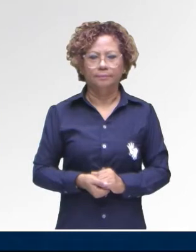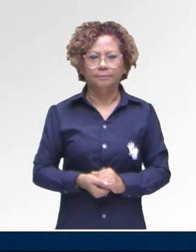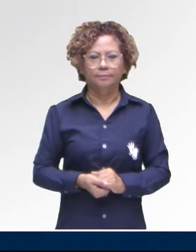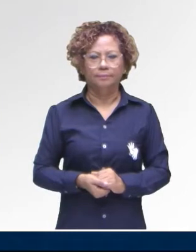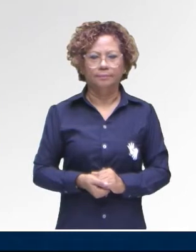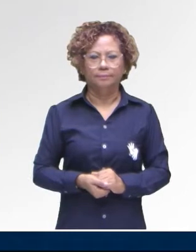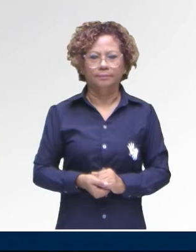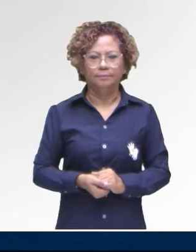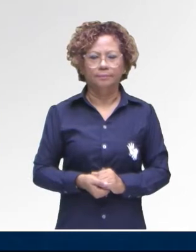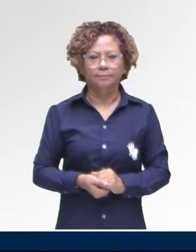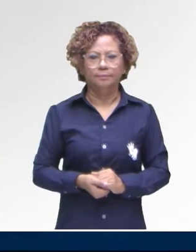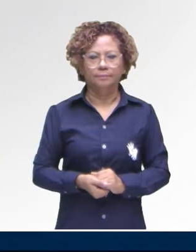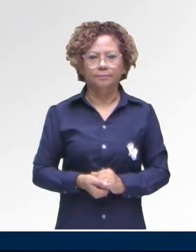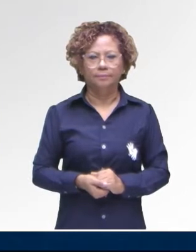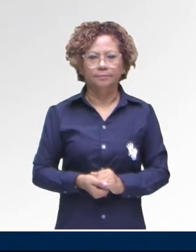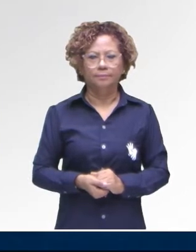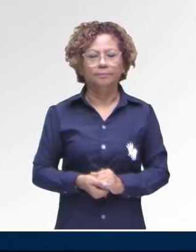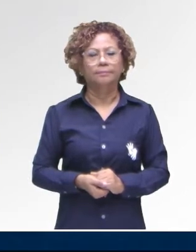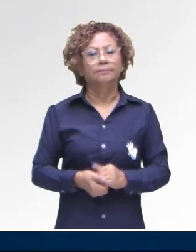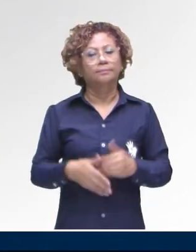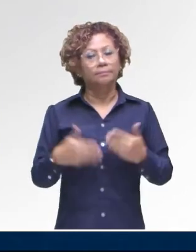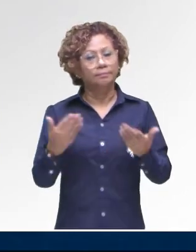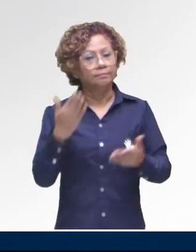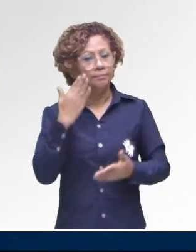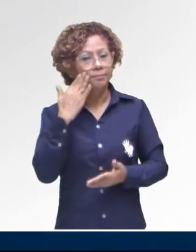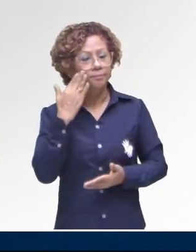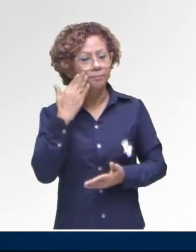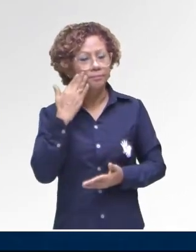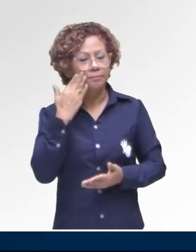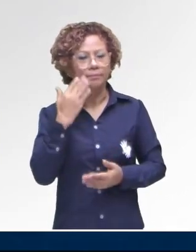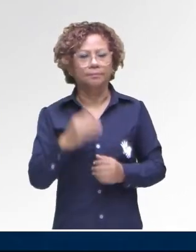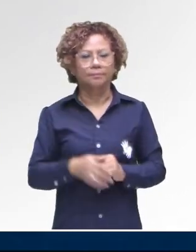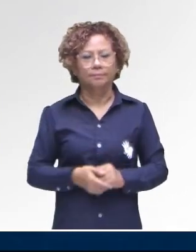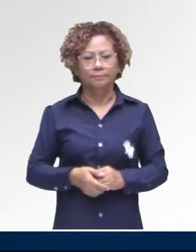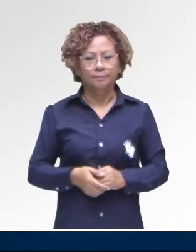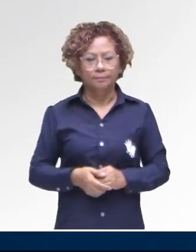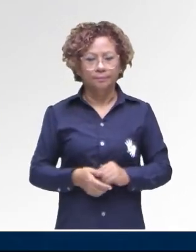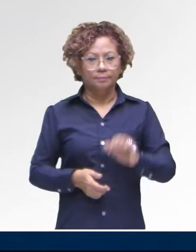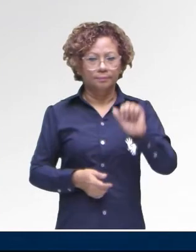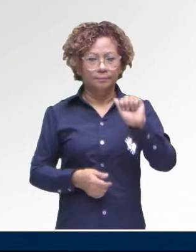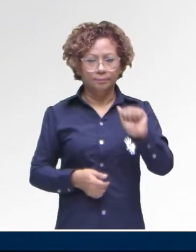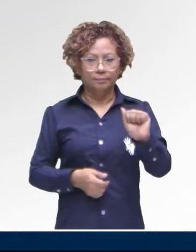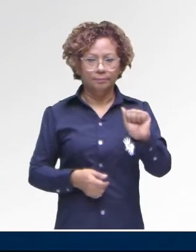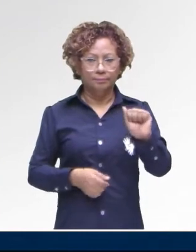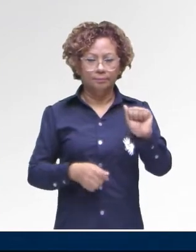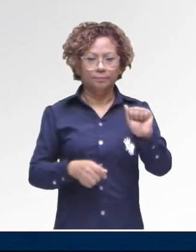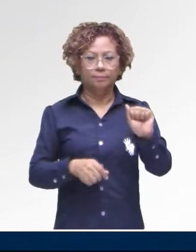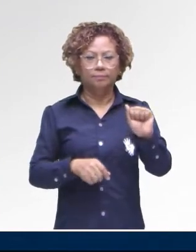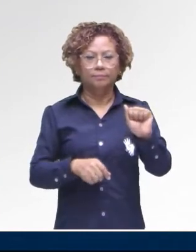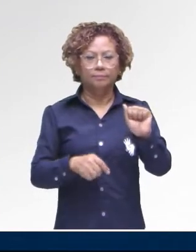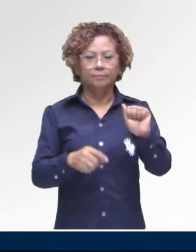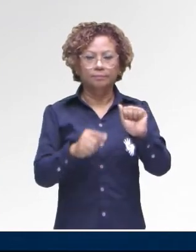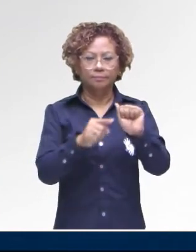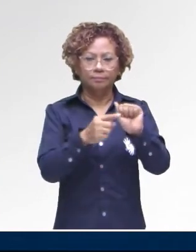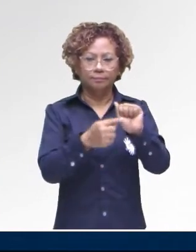Vamos lá. E aí ele fica assim, ó, gente. Vamos colocar o ponto aqui, um ponto A.